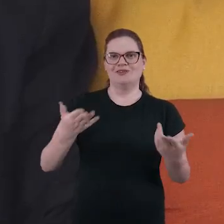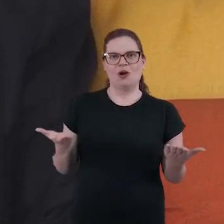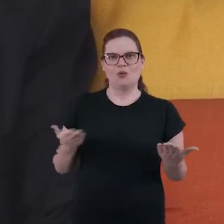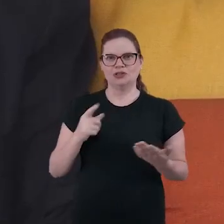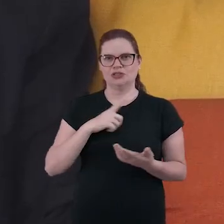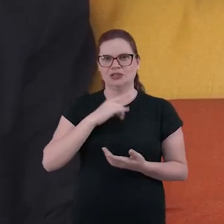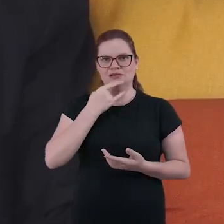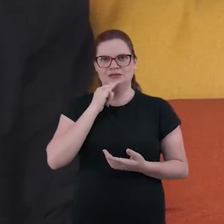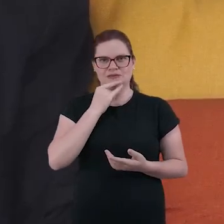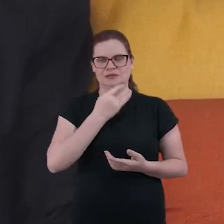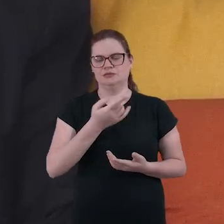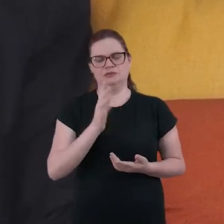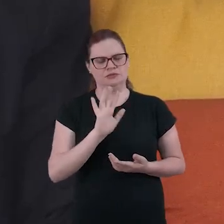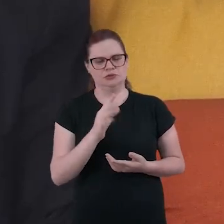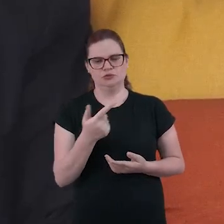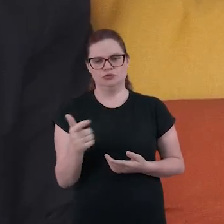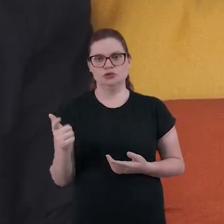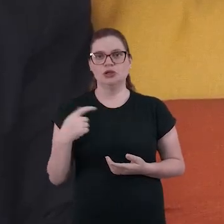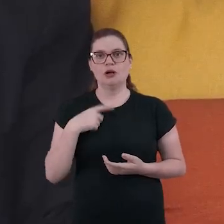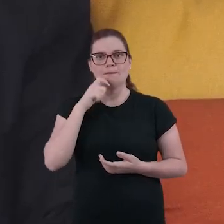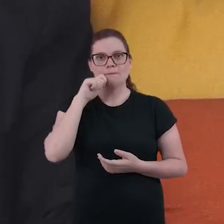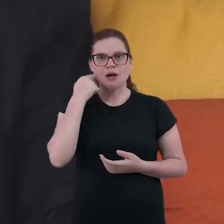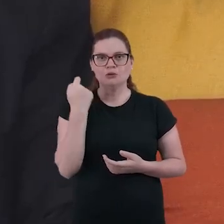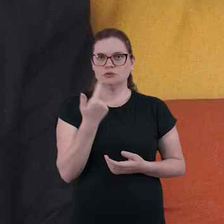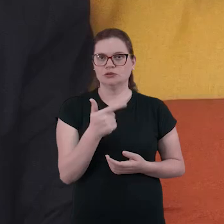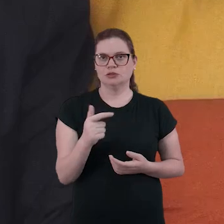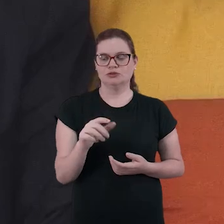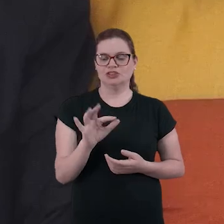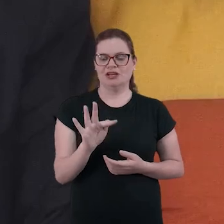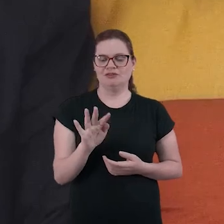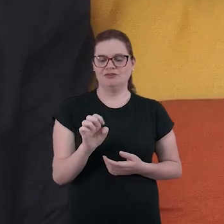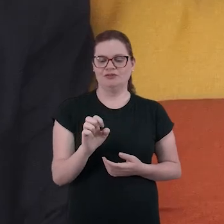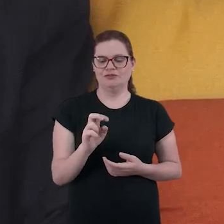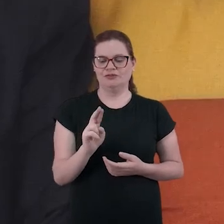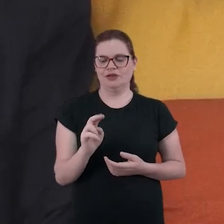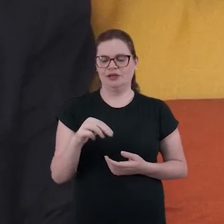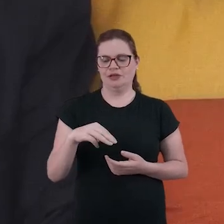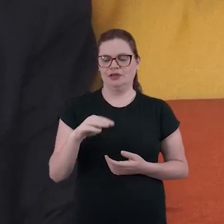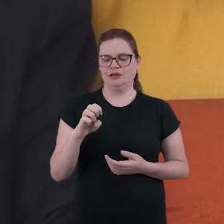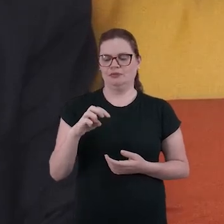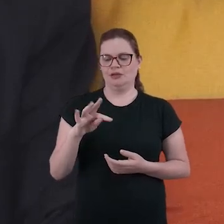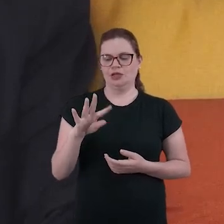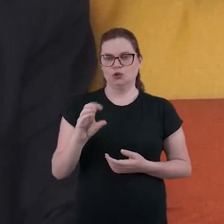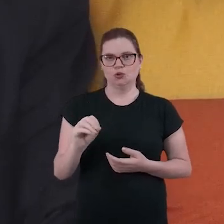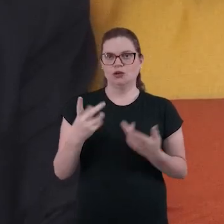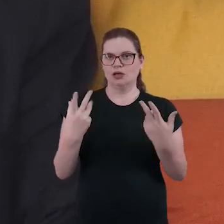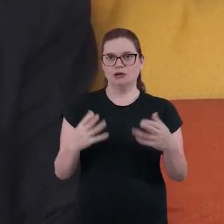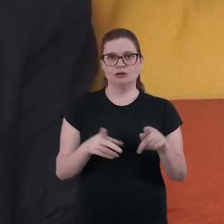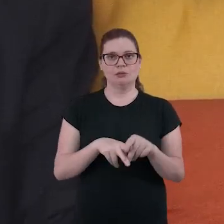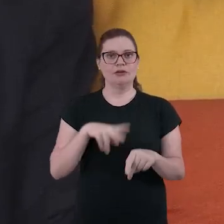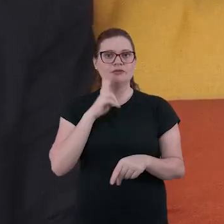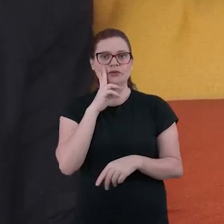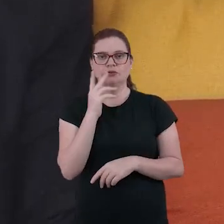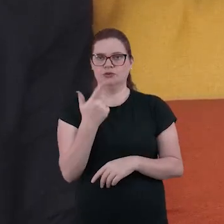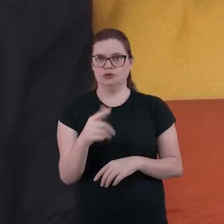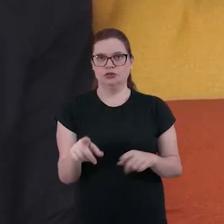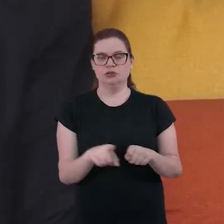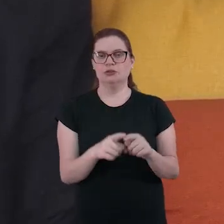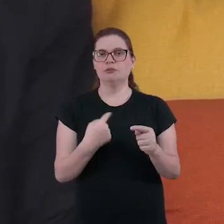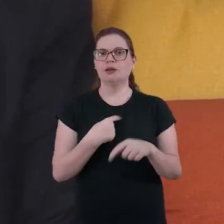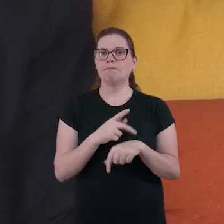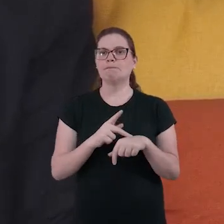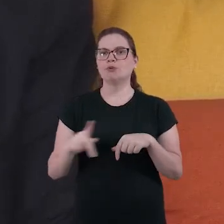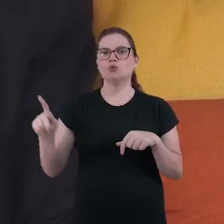fermento. O pão não tinha fermento, né? Porque a operação do Espírito Santo é pura, é imparcial, é